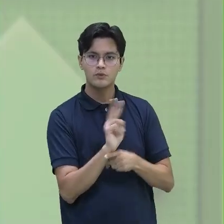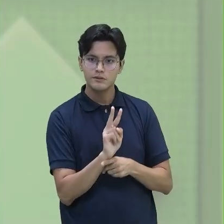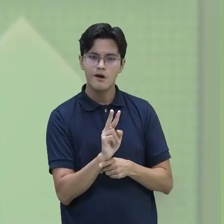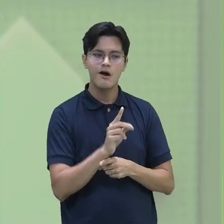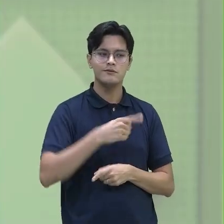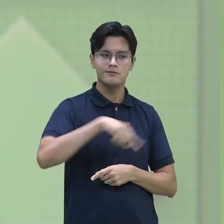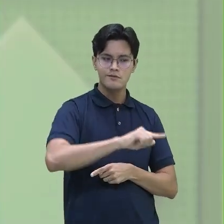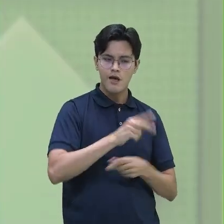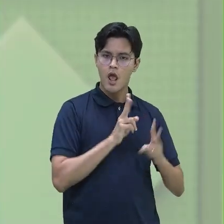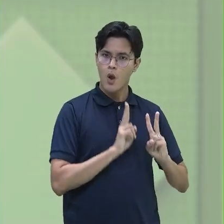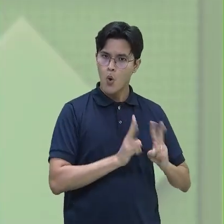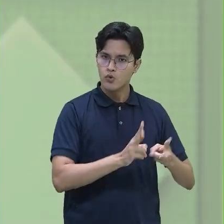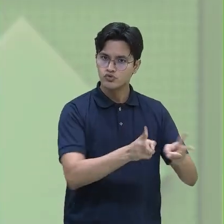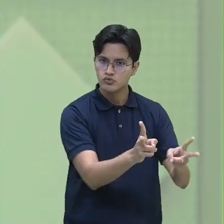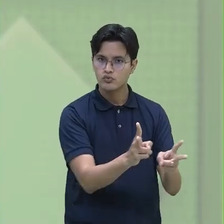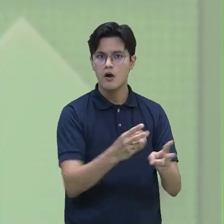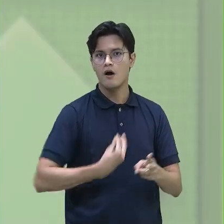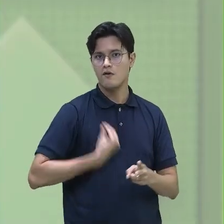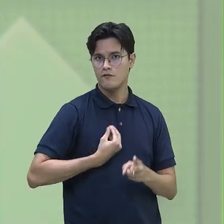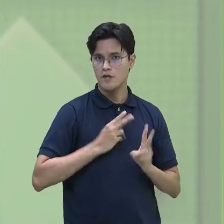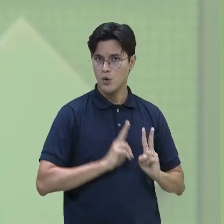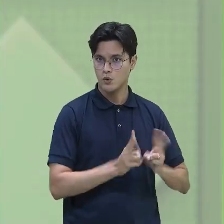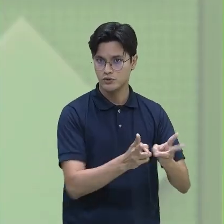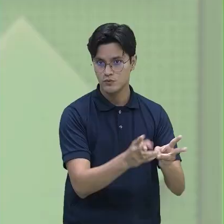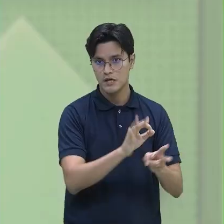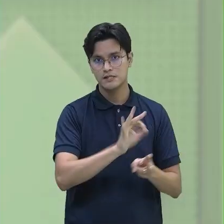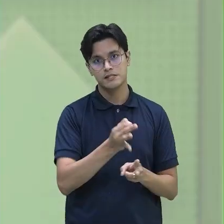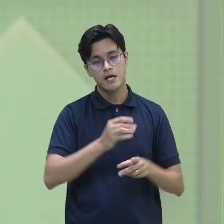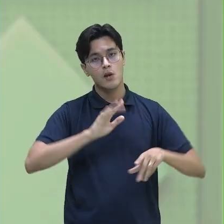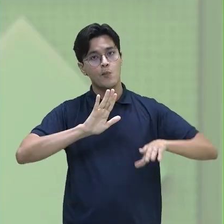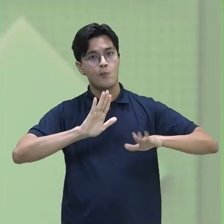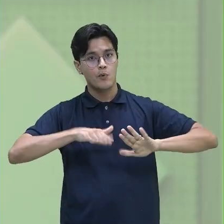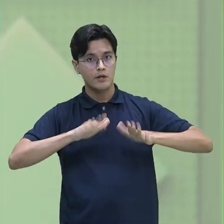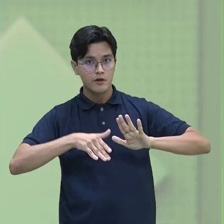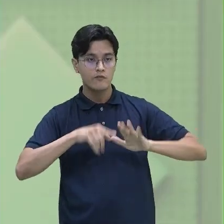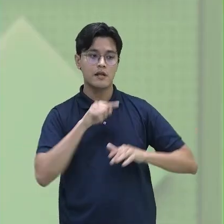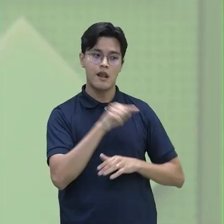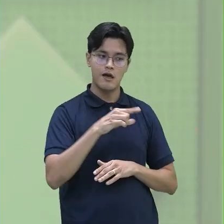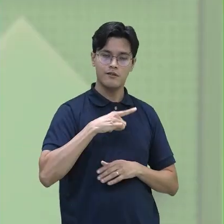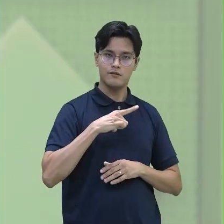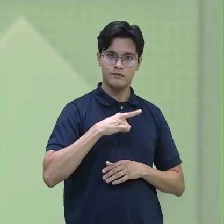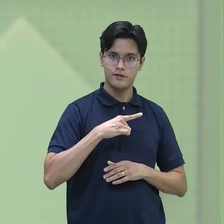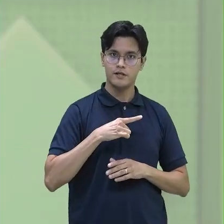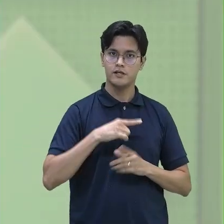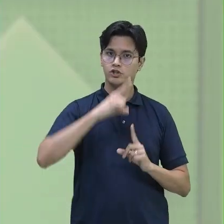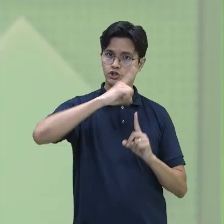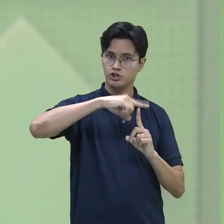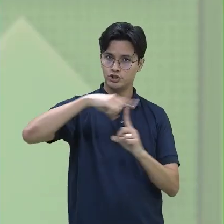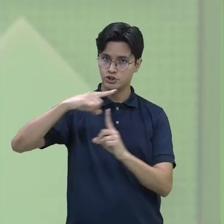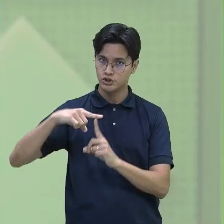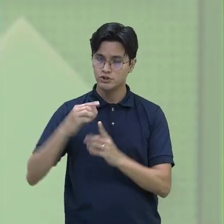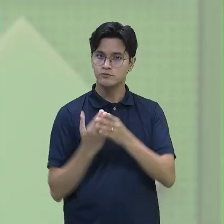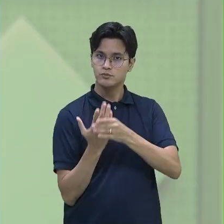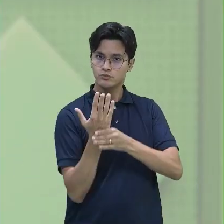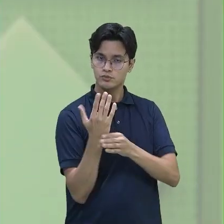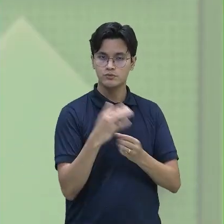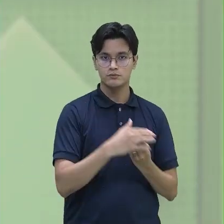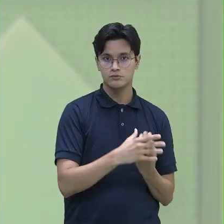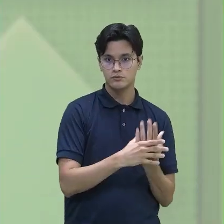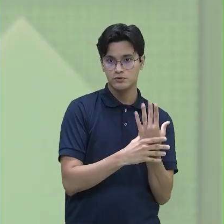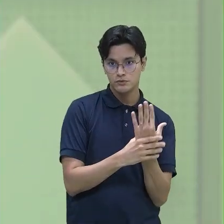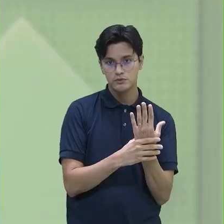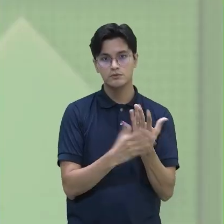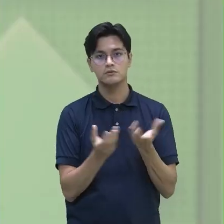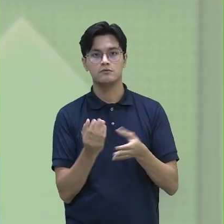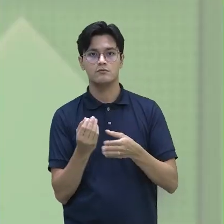elas têm ali, além do uso medicinal, para a produção de cosméticos e também no controle